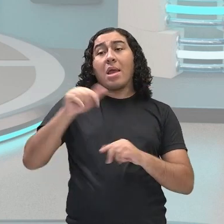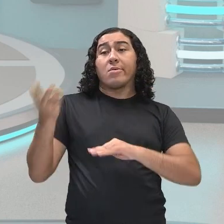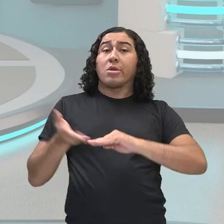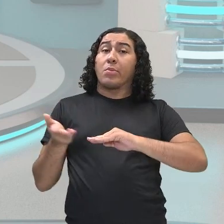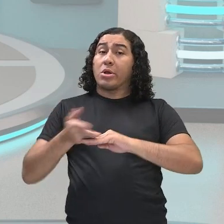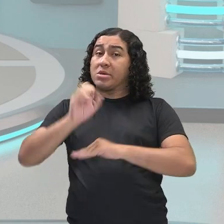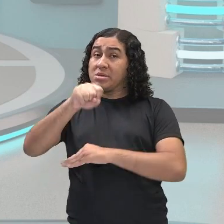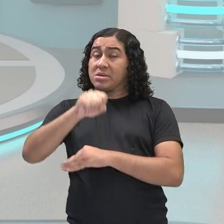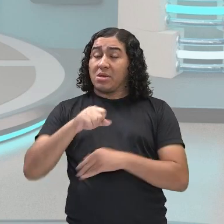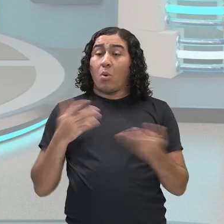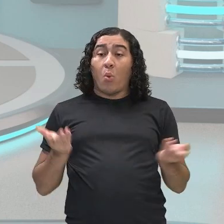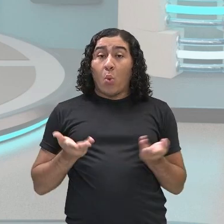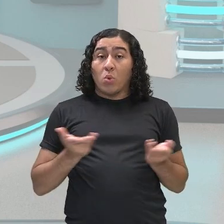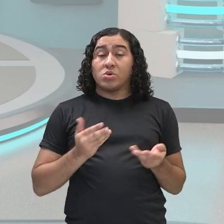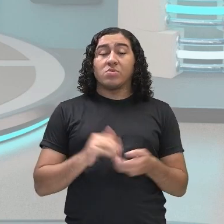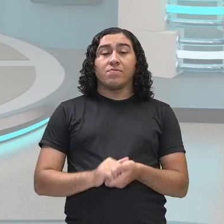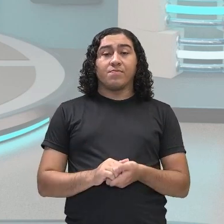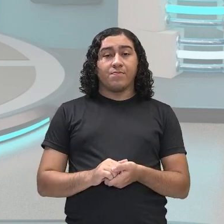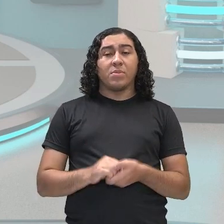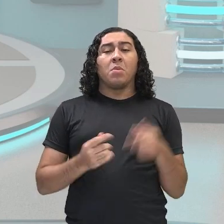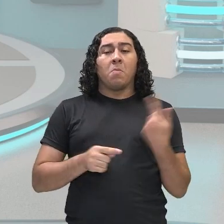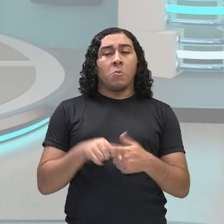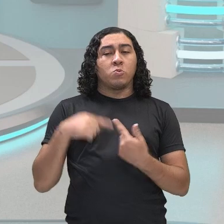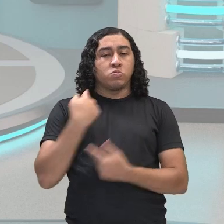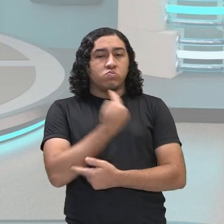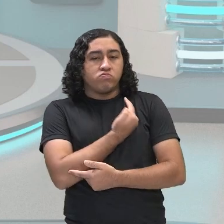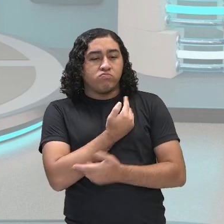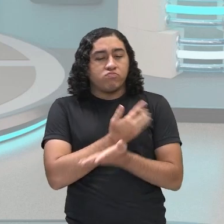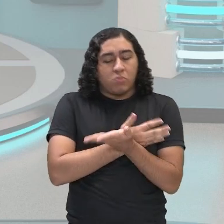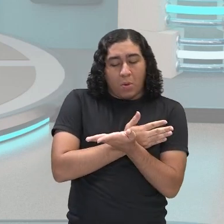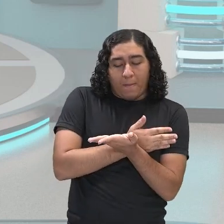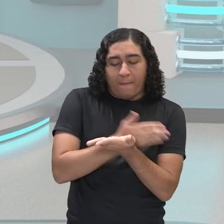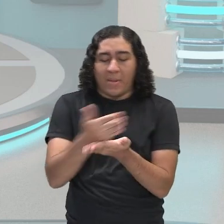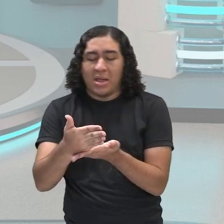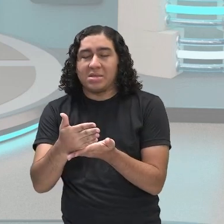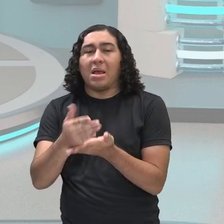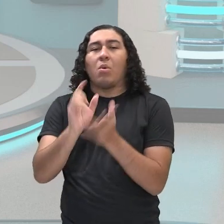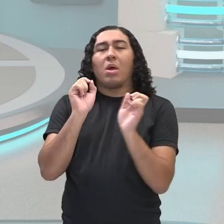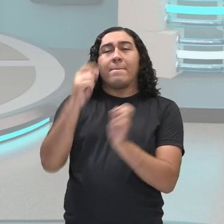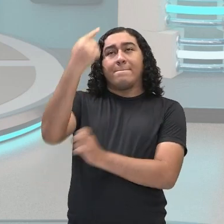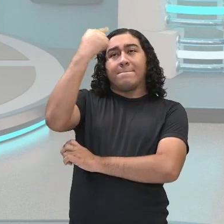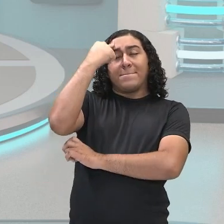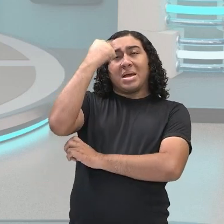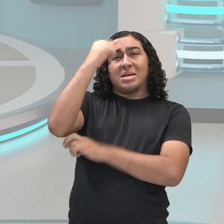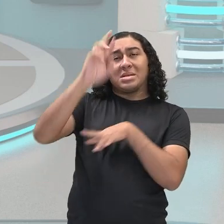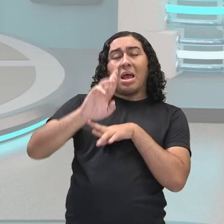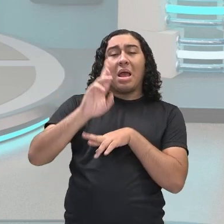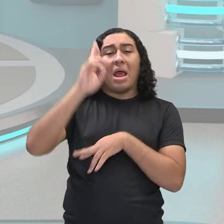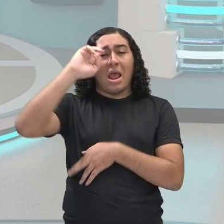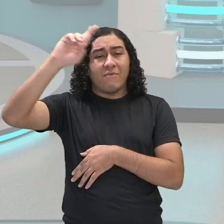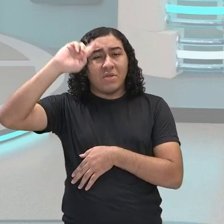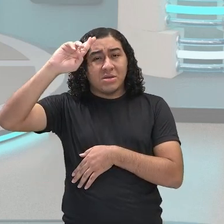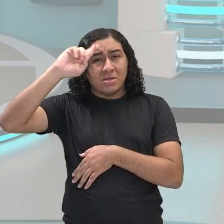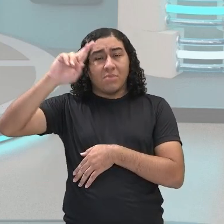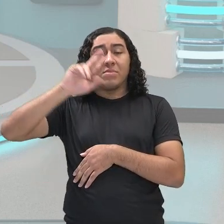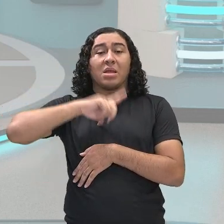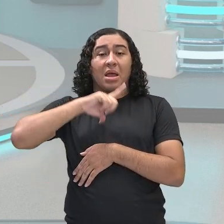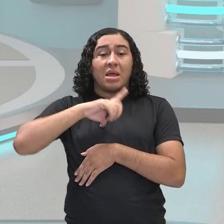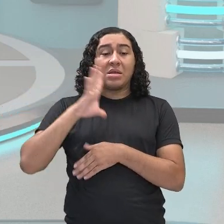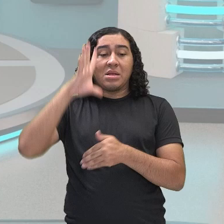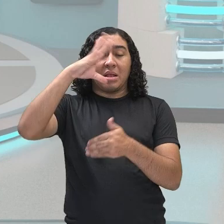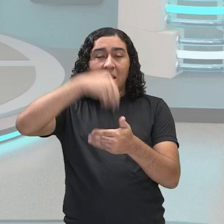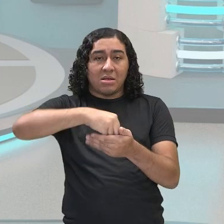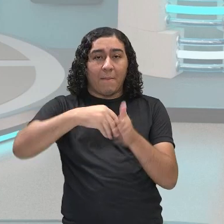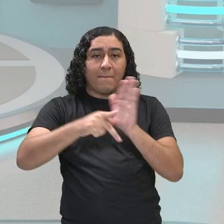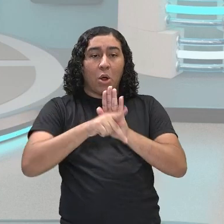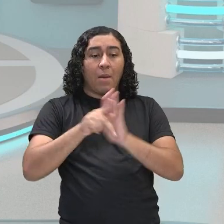ela é atual, porque a gente começou a pensar reflexivamente em cima da obra de